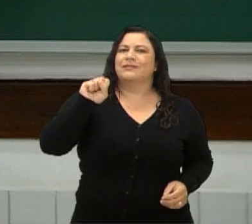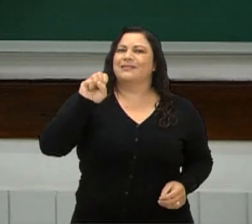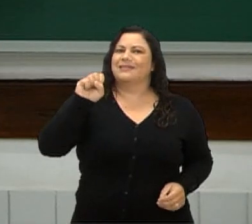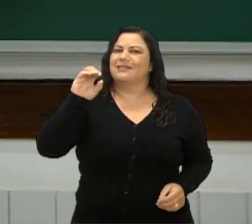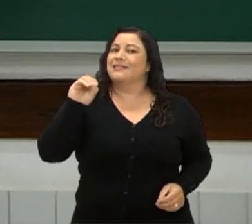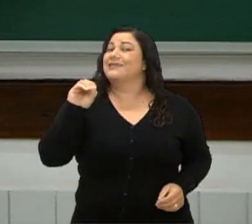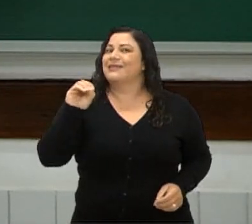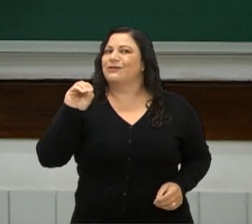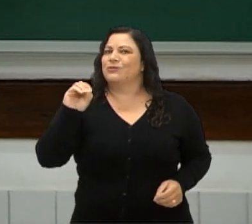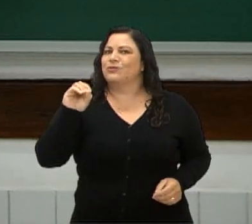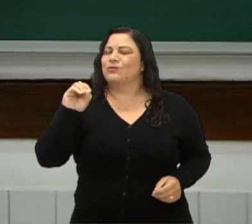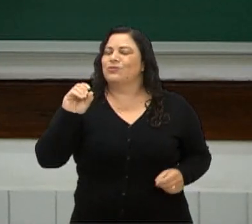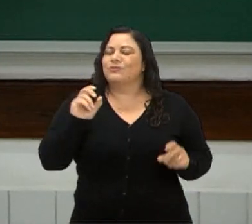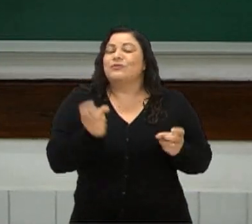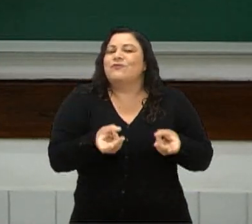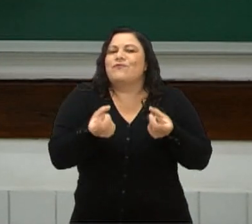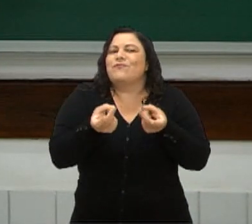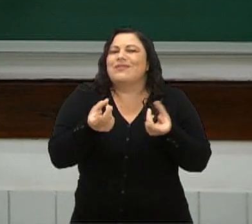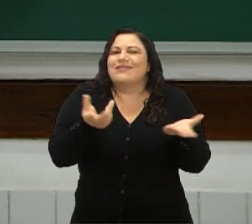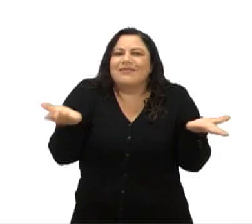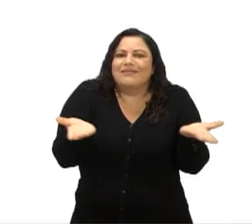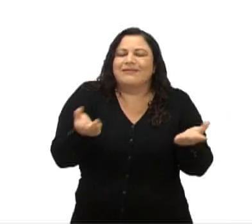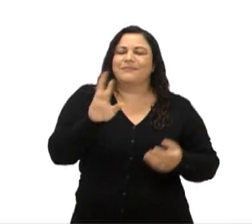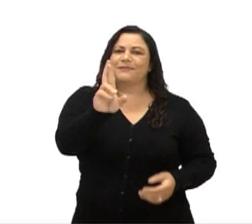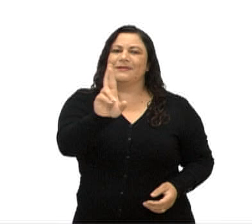me respondam e eu já volto para corrigir.